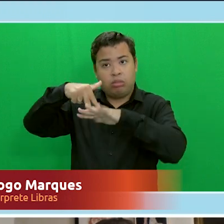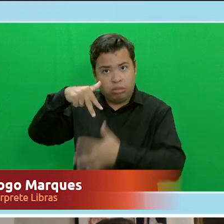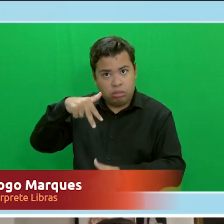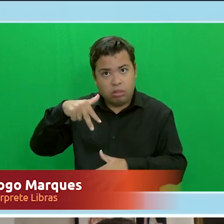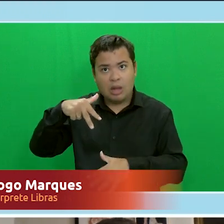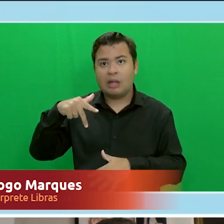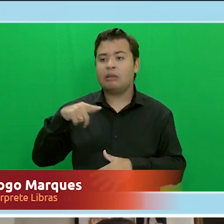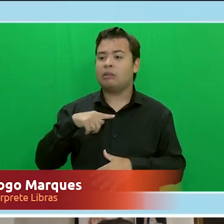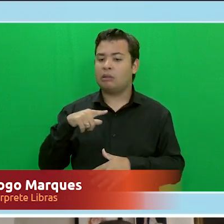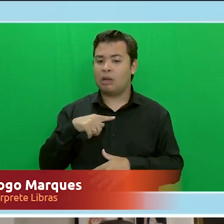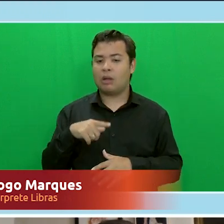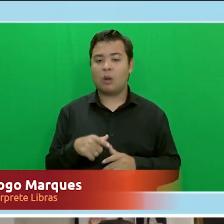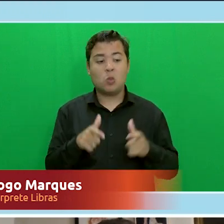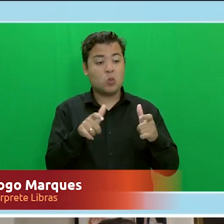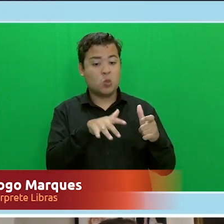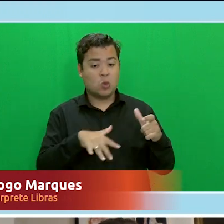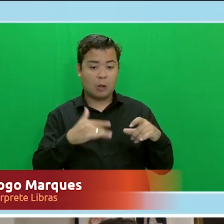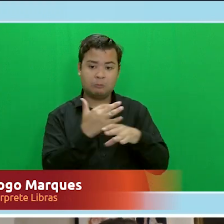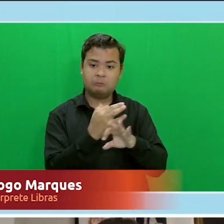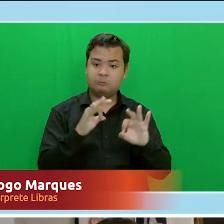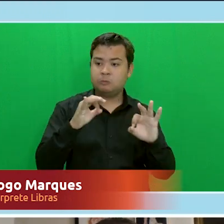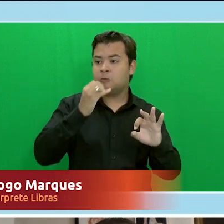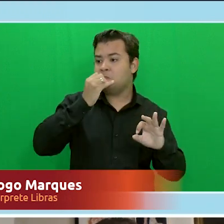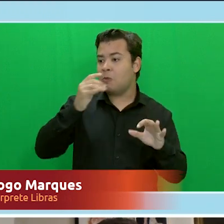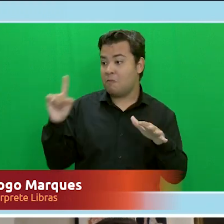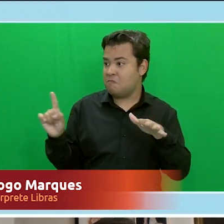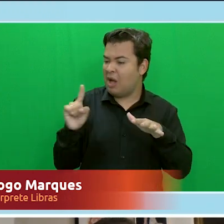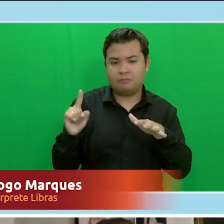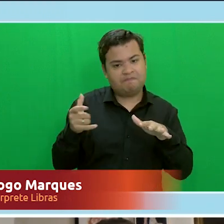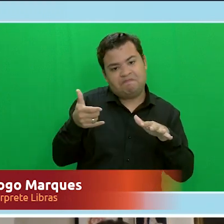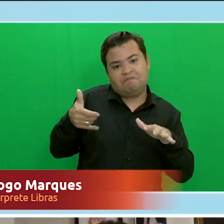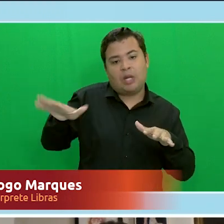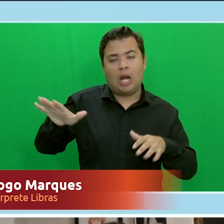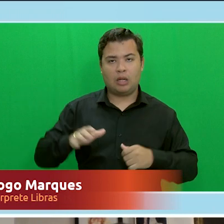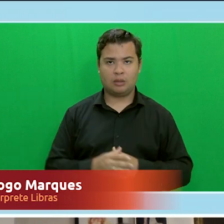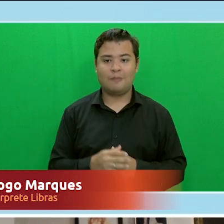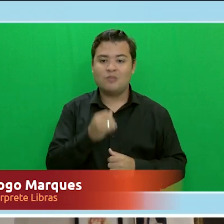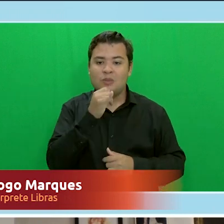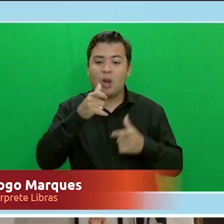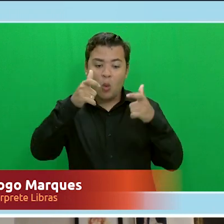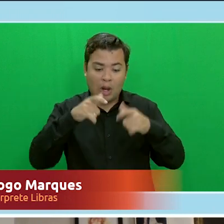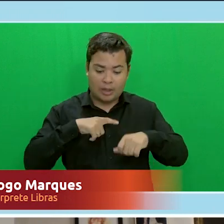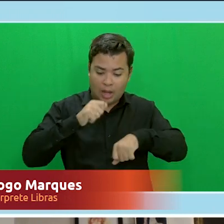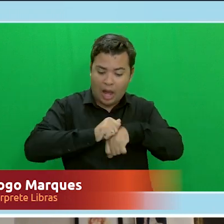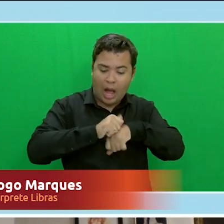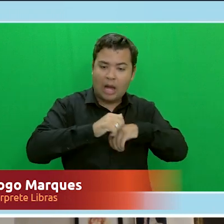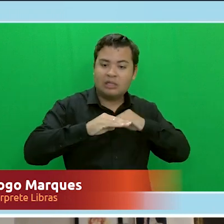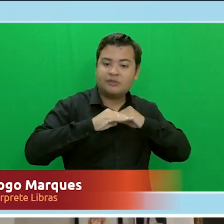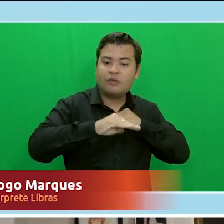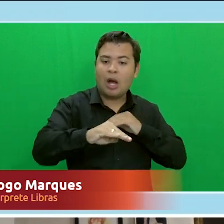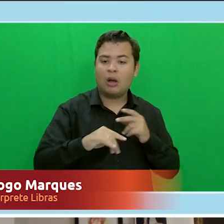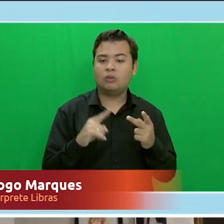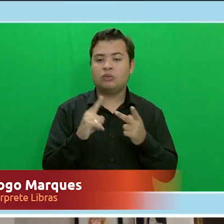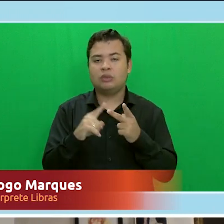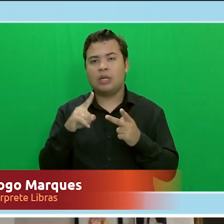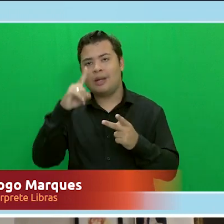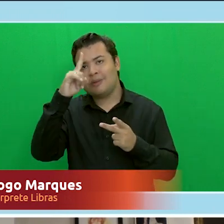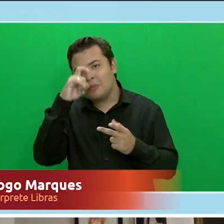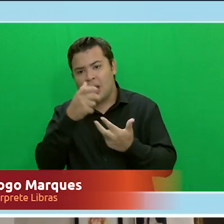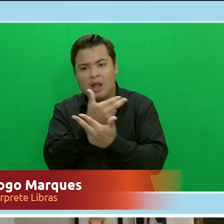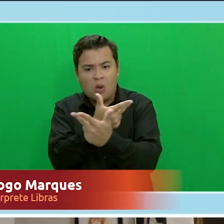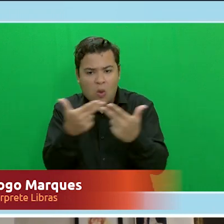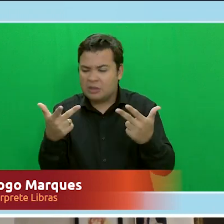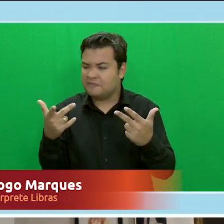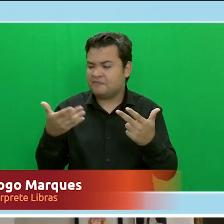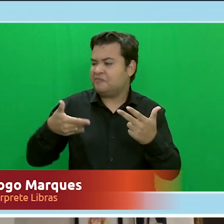e excluí-las das benesses urbanas de uma cidade, como asfalto, aparelho público, saúde, etc.,